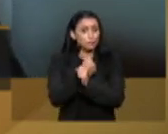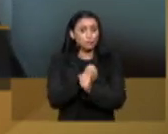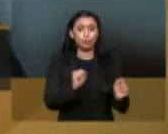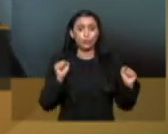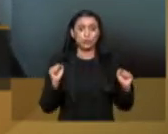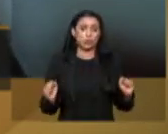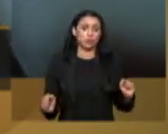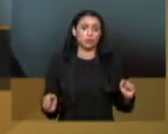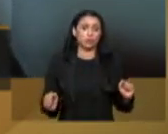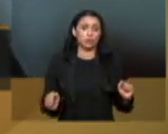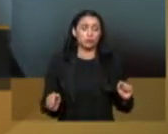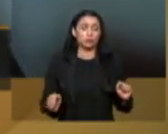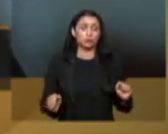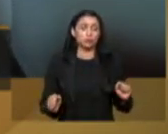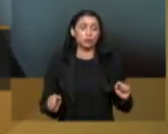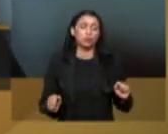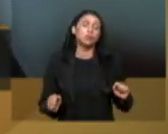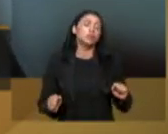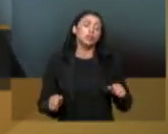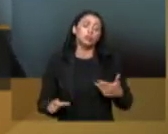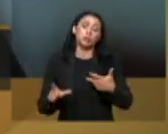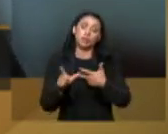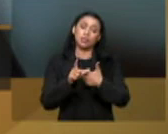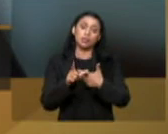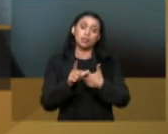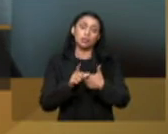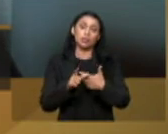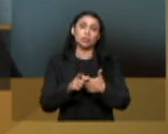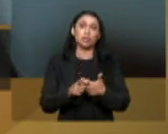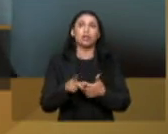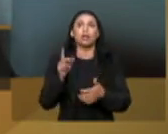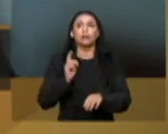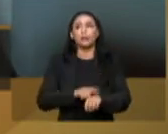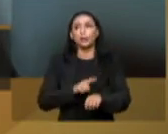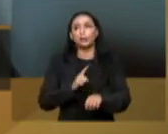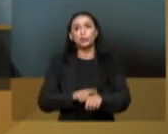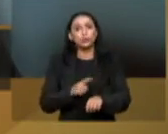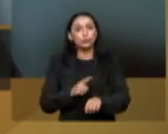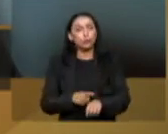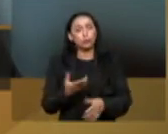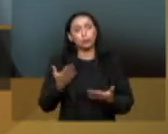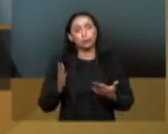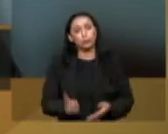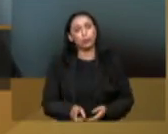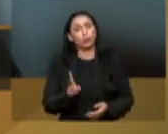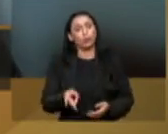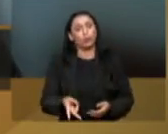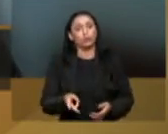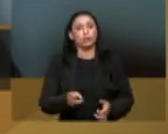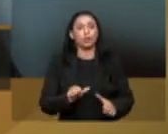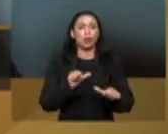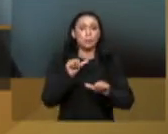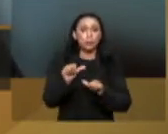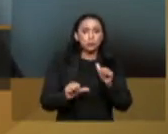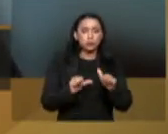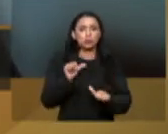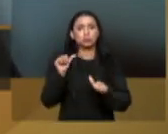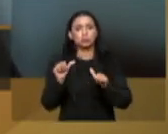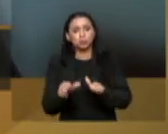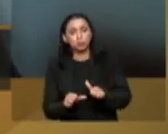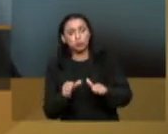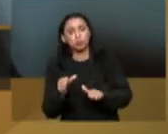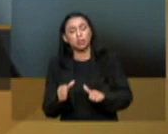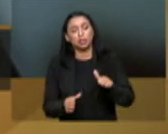impossível ao Poder Legislativo, a todo momento, aqui e agora, estar estabelecendo,